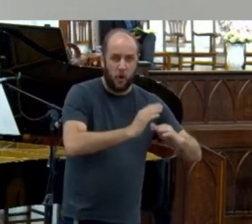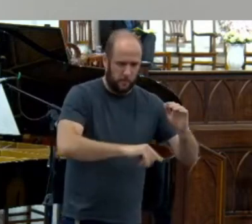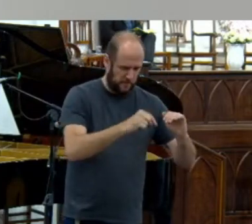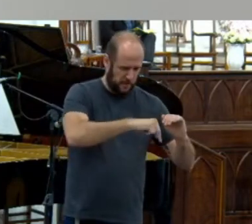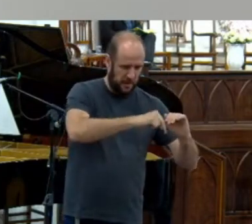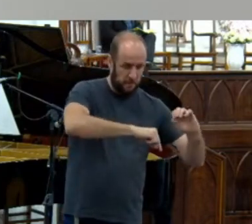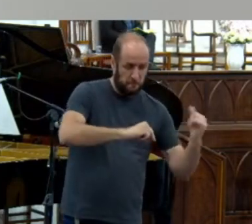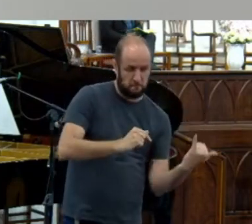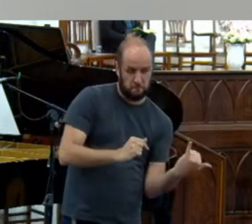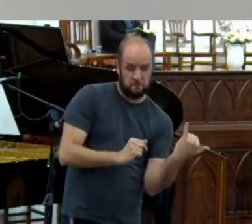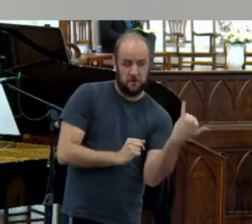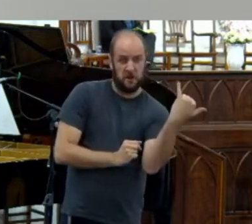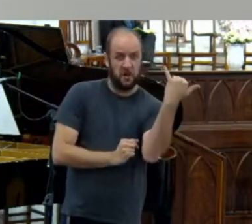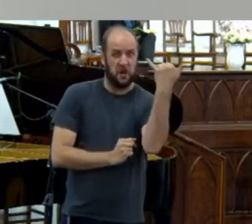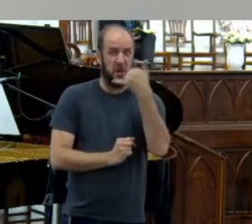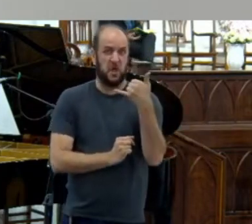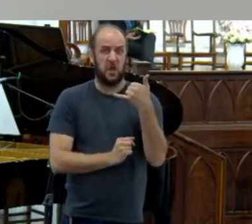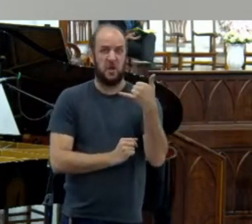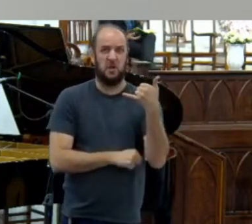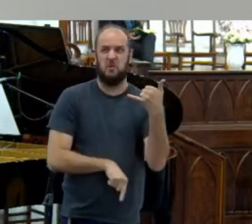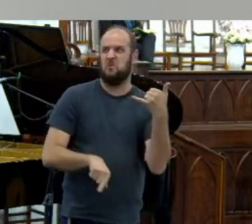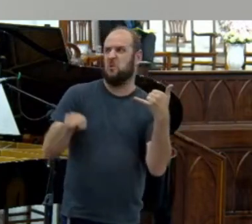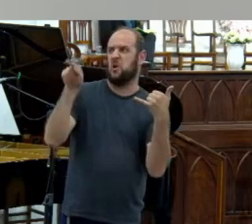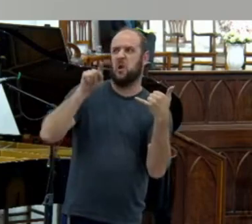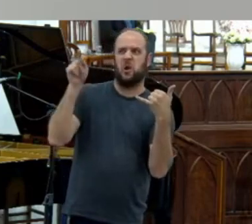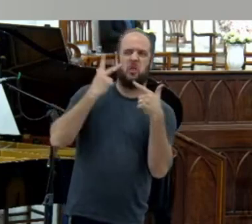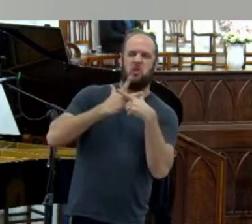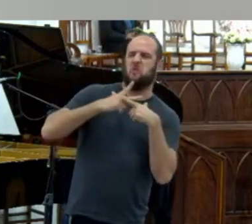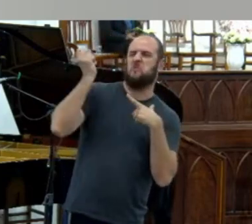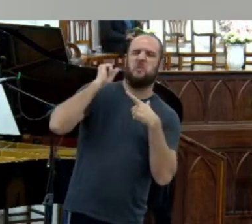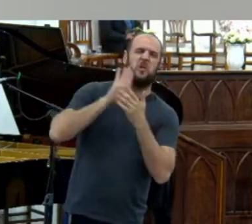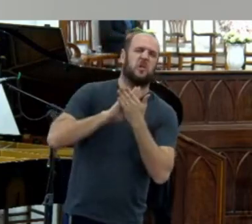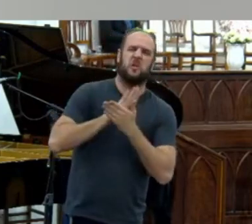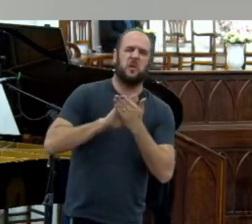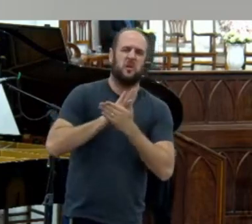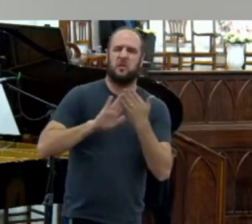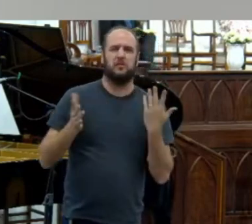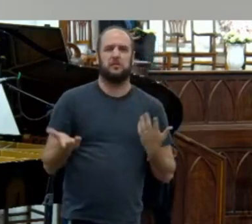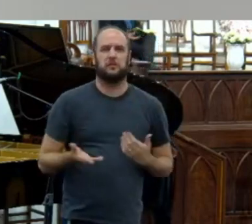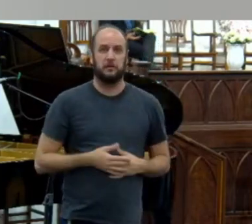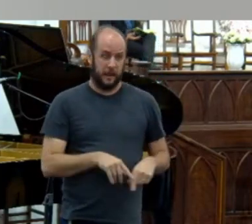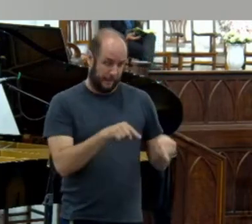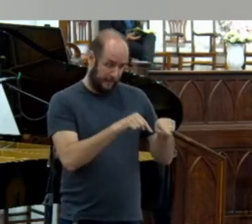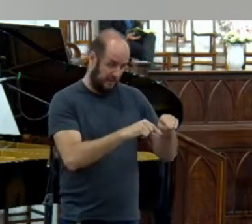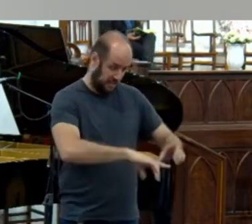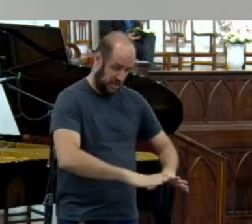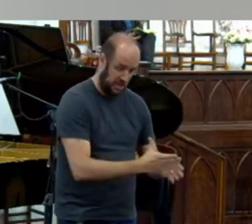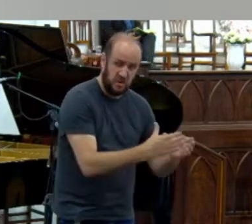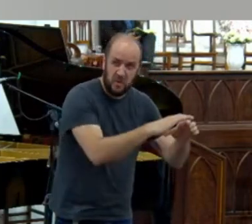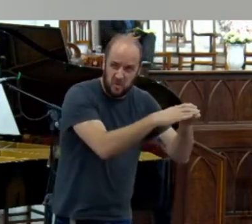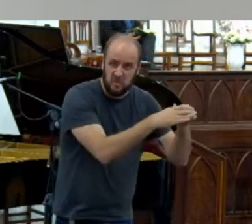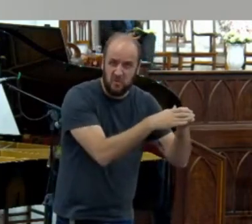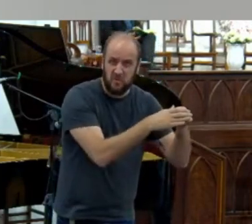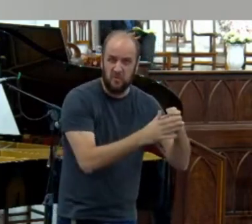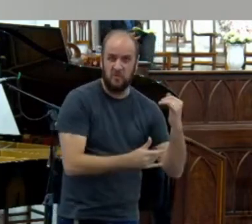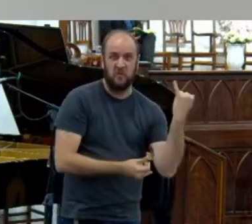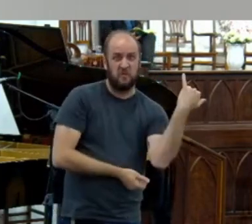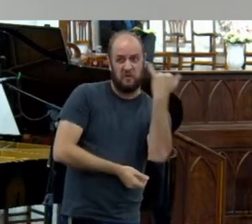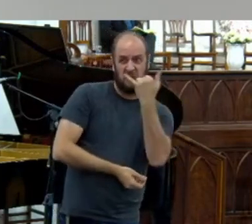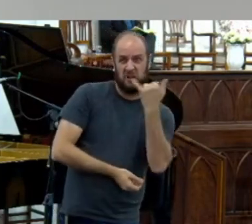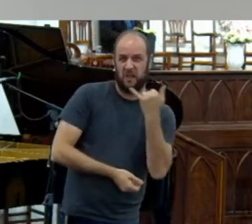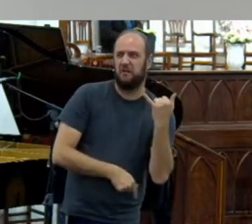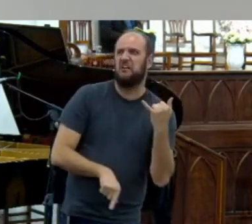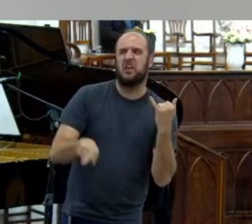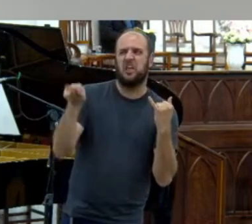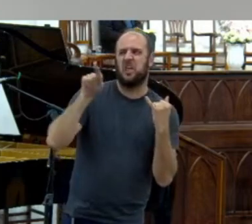seu artífice: ele não me fez. E a coisa feita dissesse do seu oleiro: